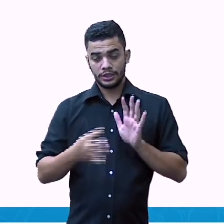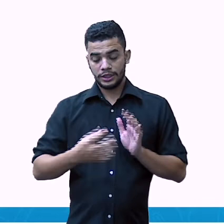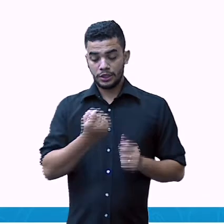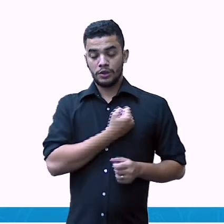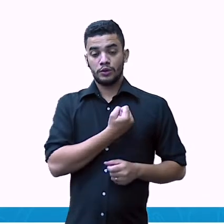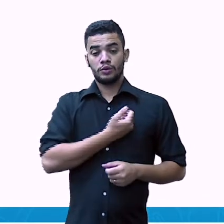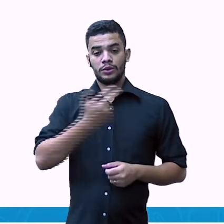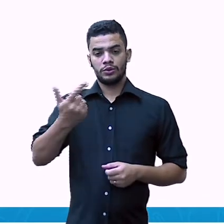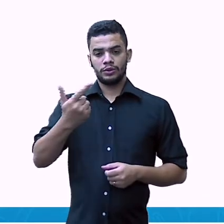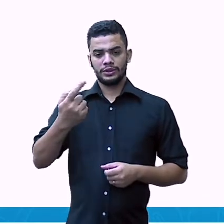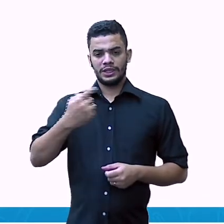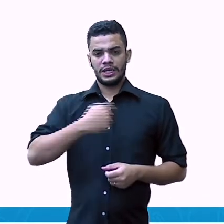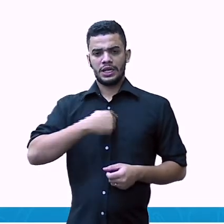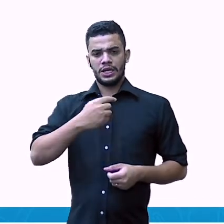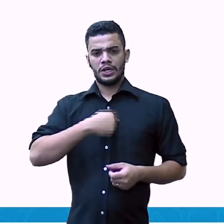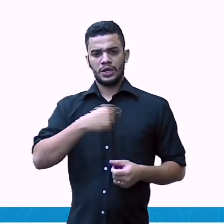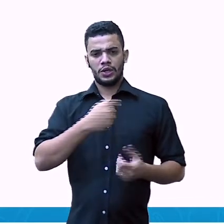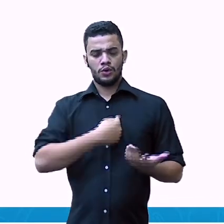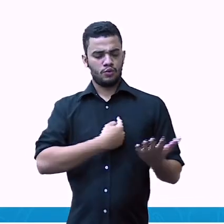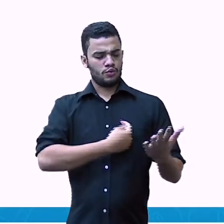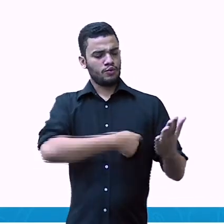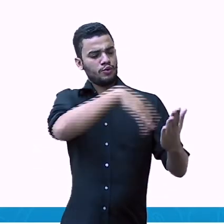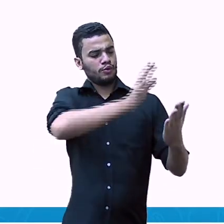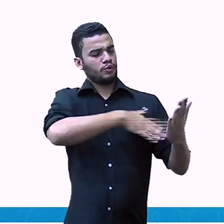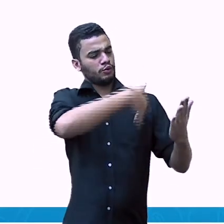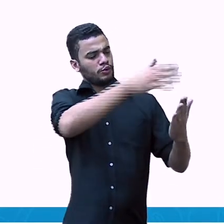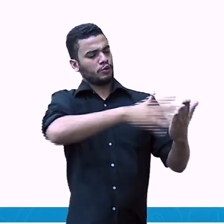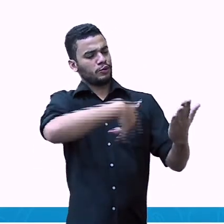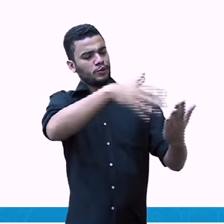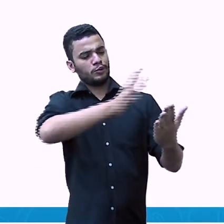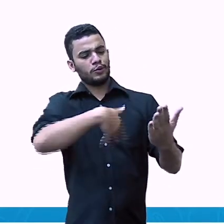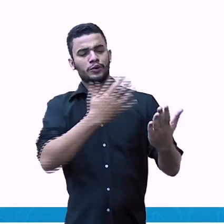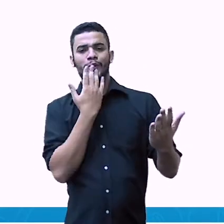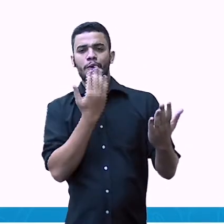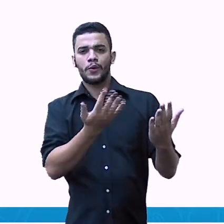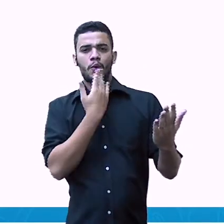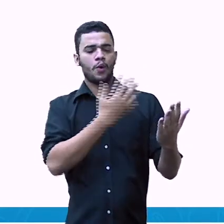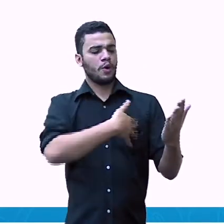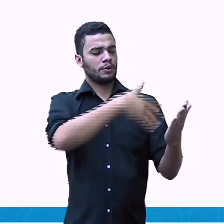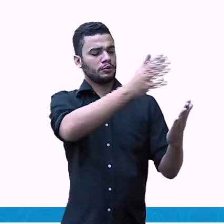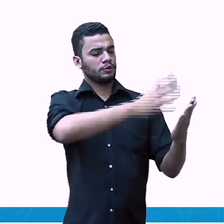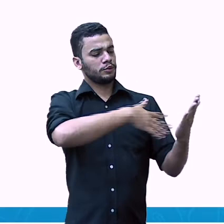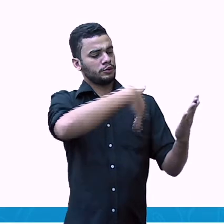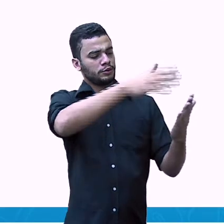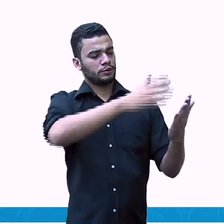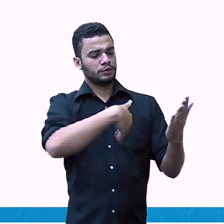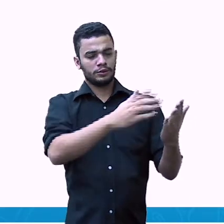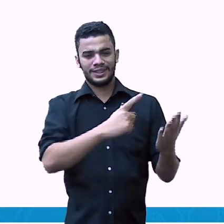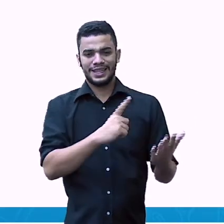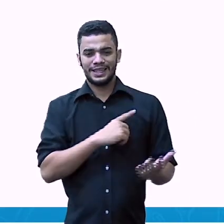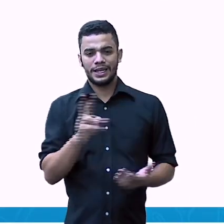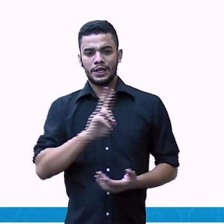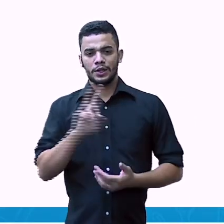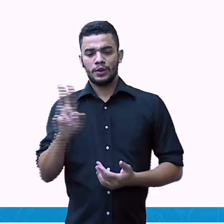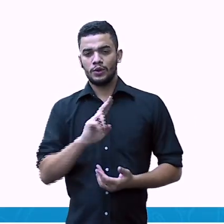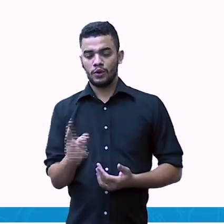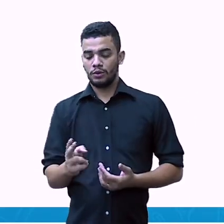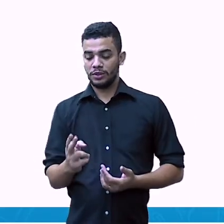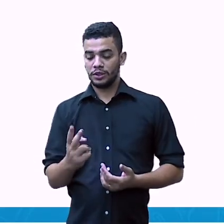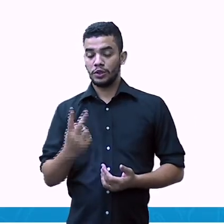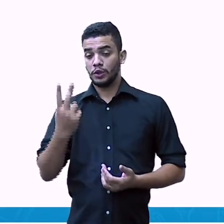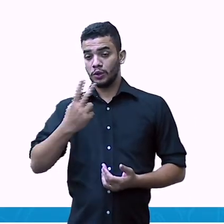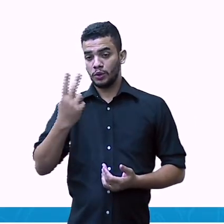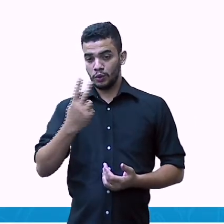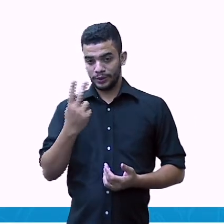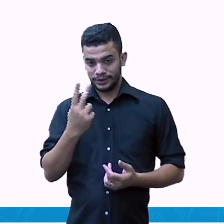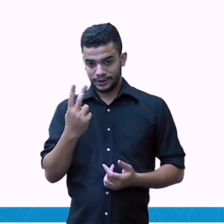deixo tudo colorido. Nós temos 2 nomes para essas pessoas. Uma começada com A e uma com P. Eu vou escrever com